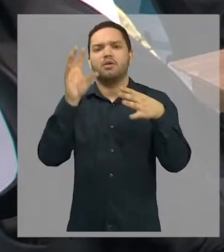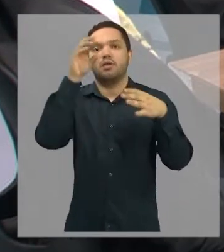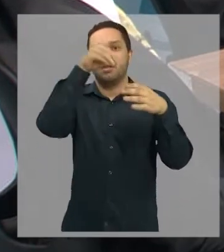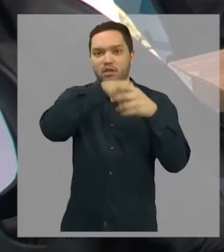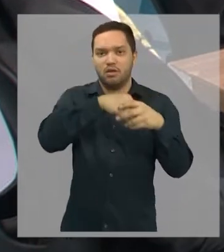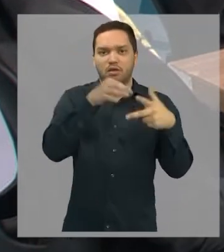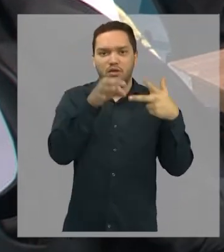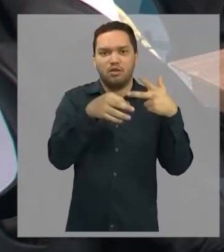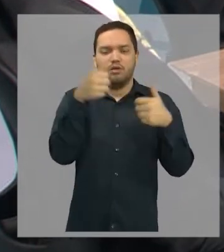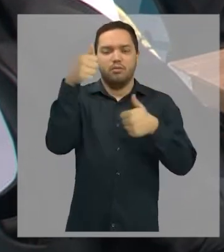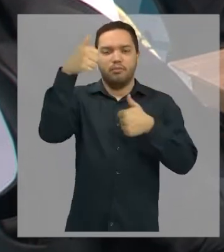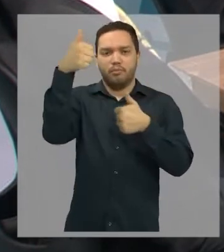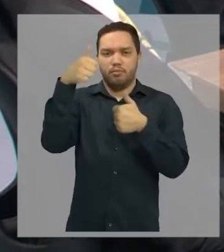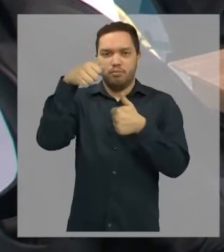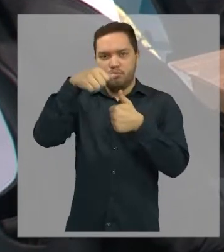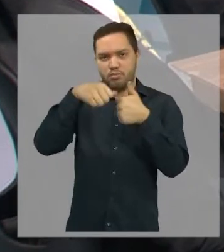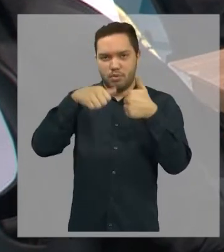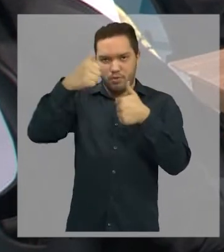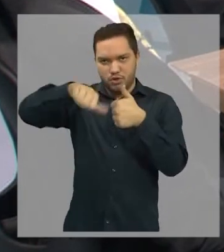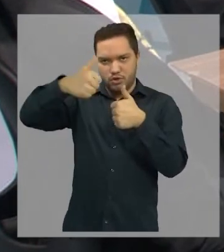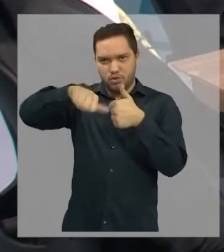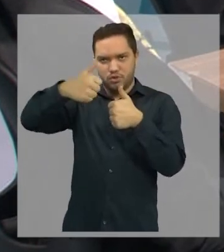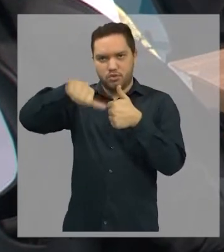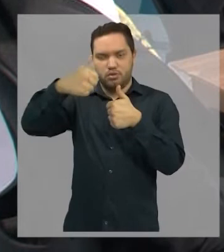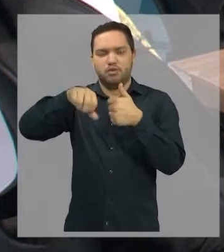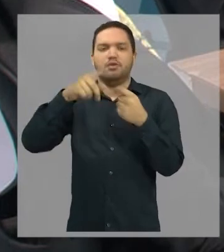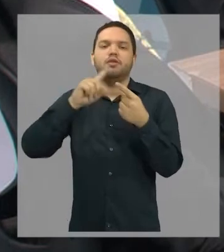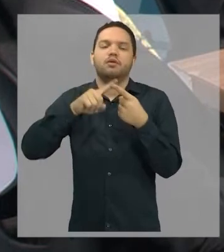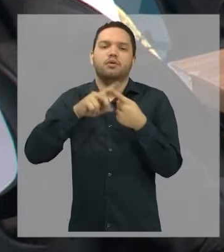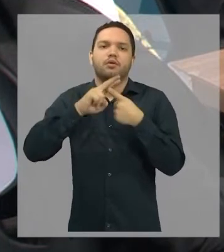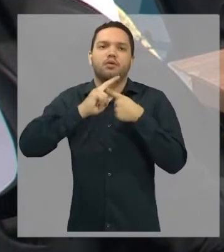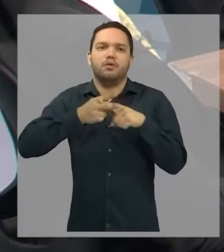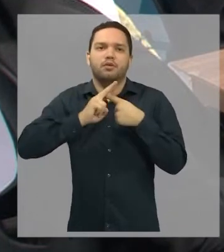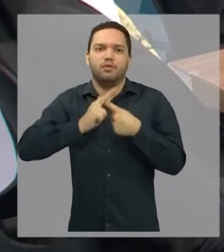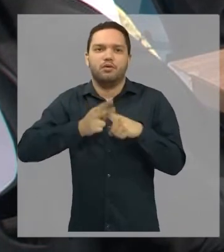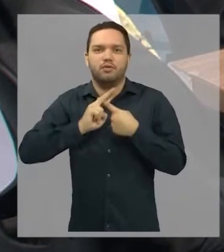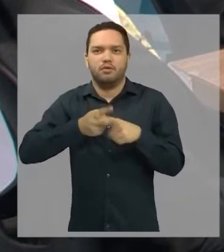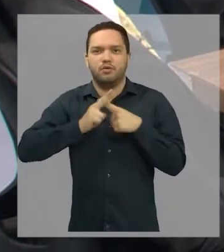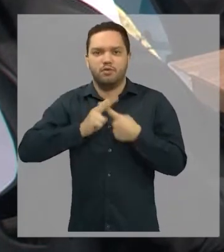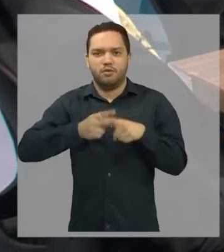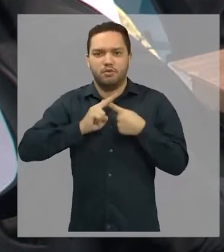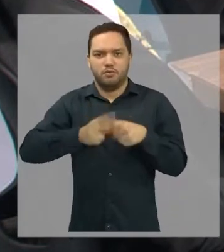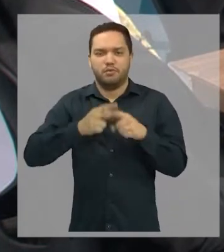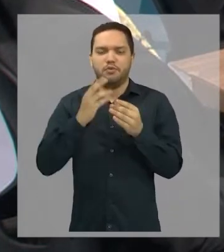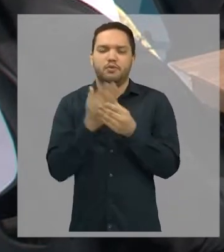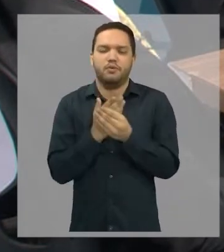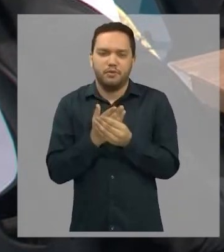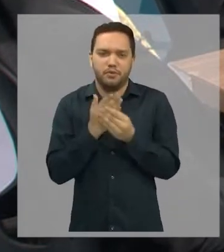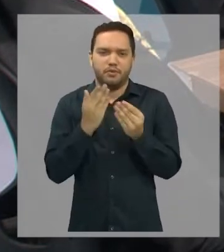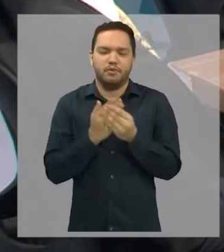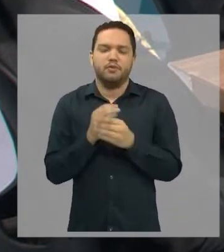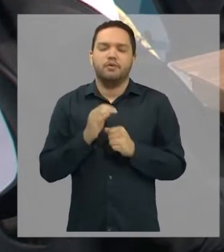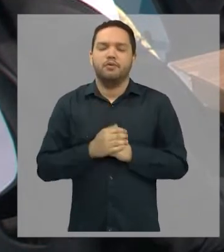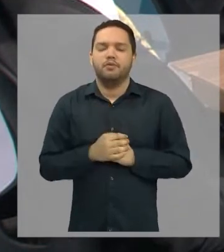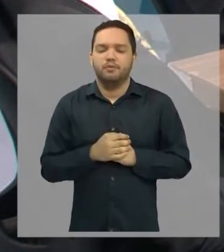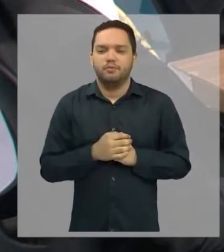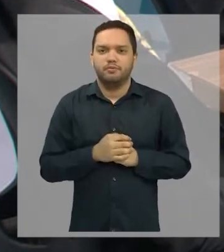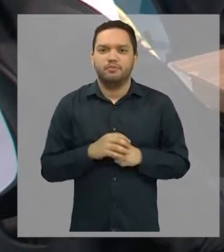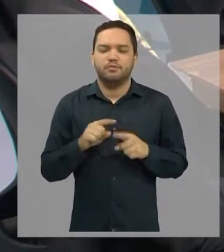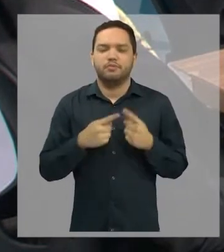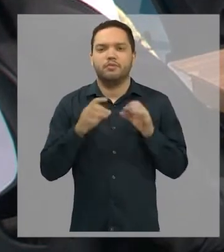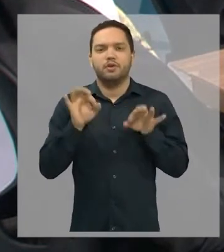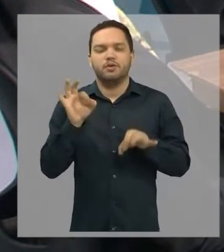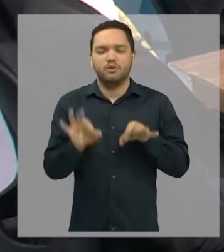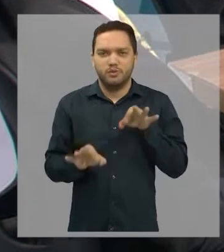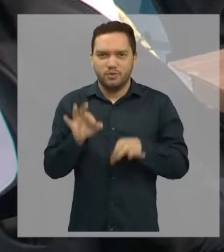na primeira instância, logo para corrigir as distorções do inquérito policial e do Ministério Público. Ah, mas o juiz, mas